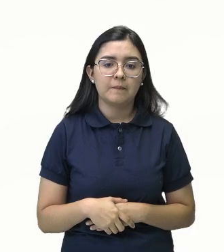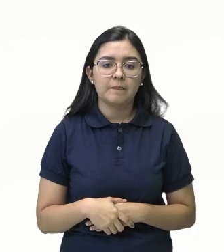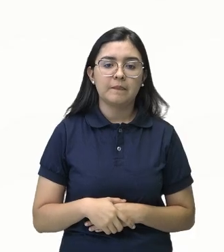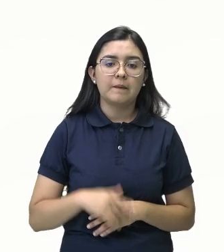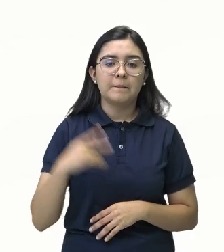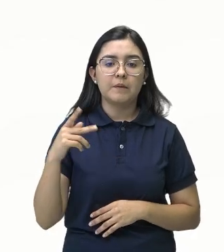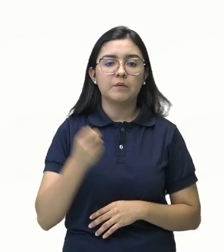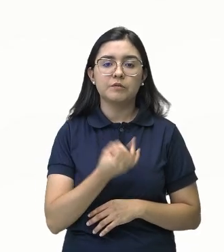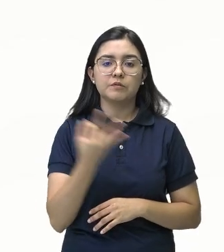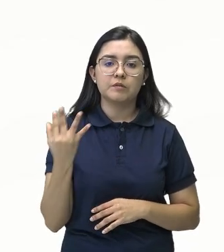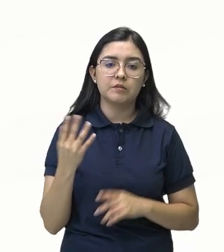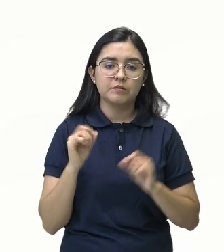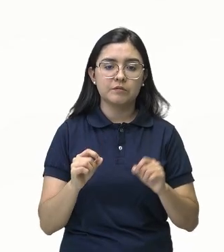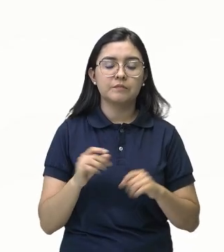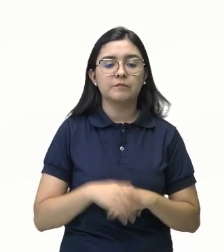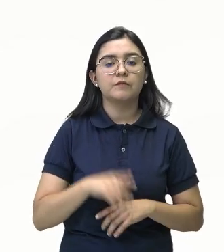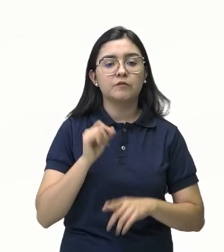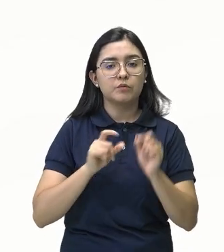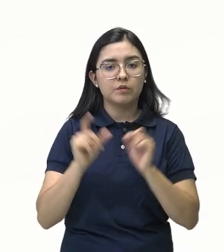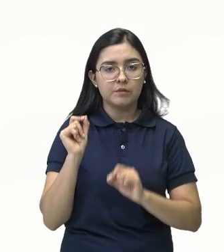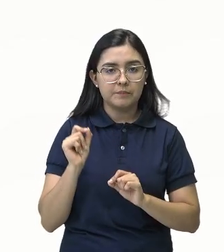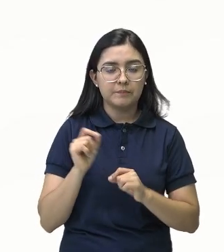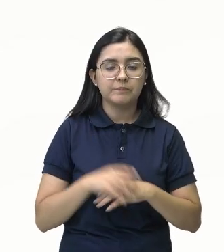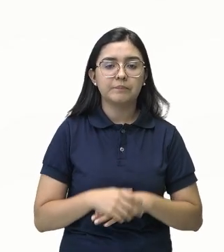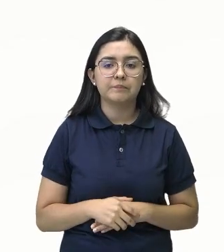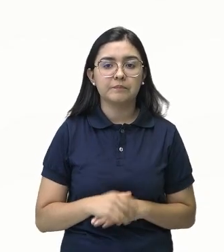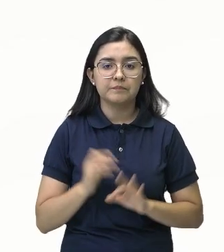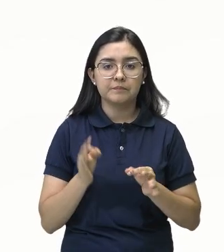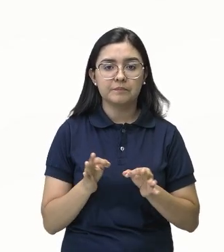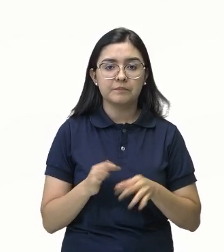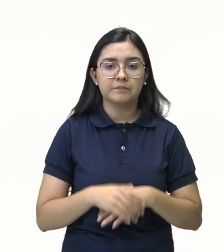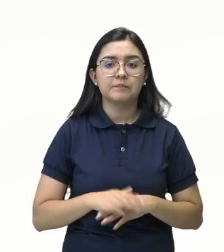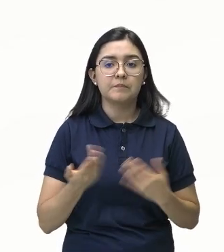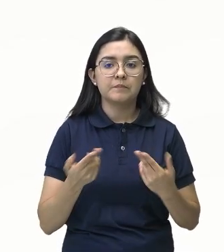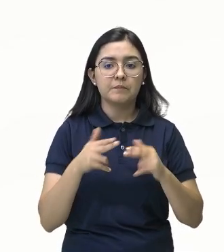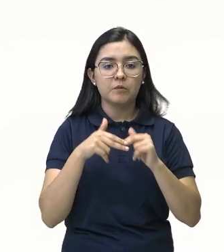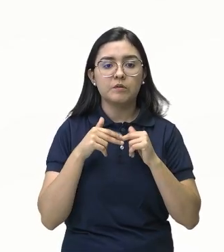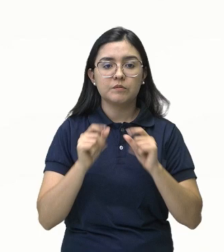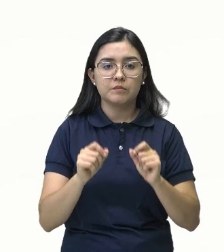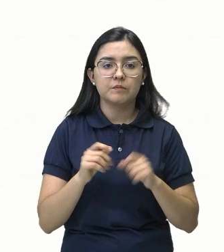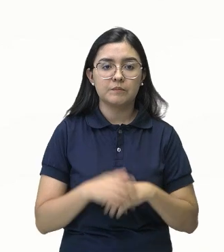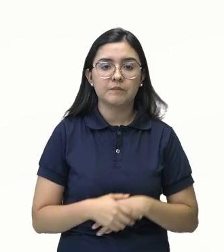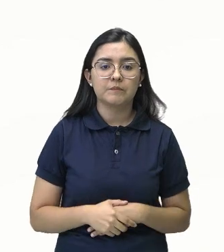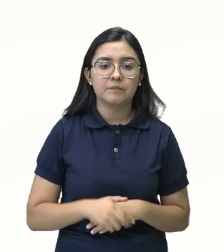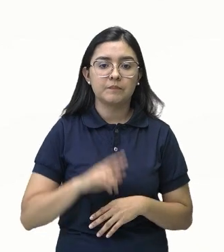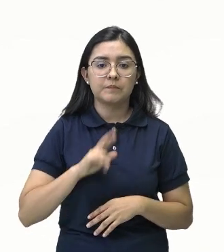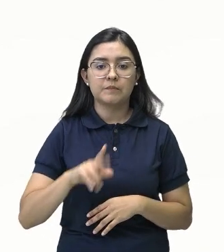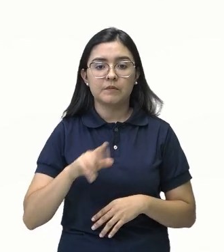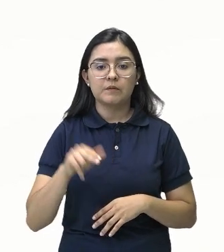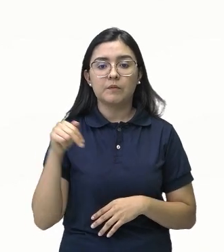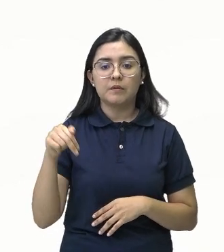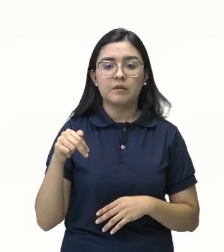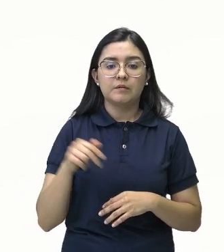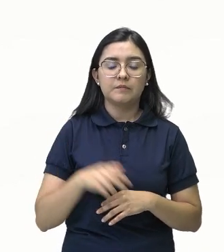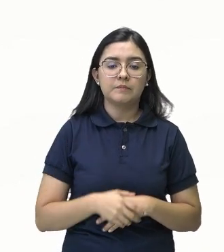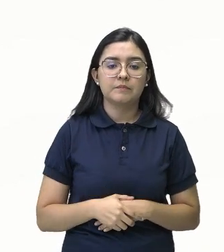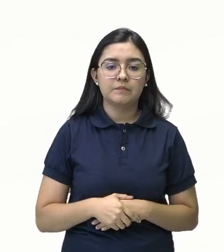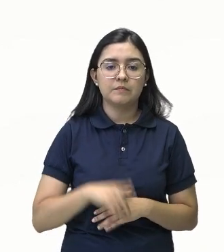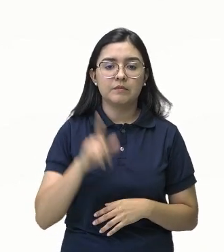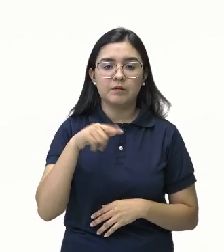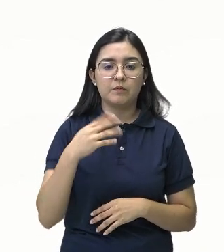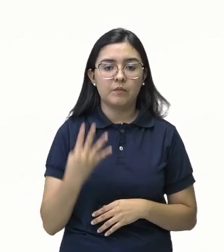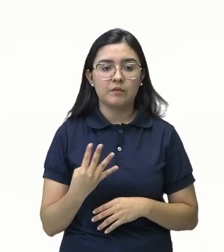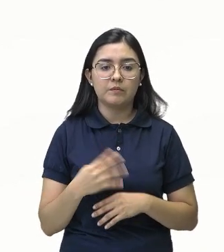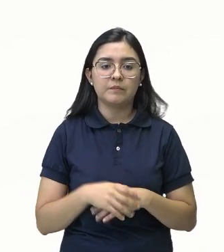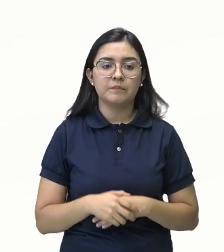minha quantidade que eu vou selecionar, tá bom? Por isso que não é o N que é o